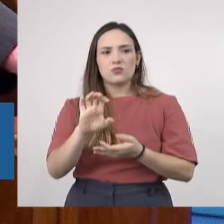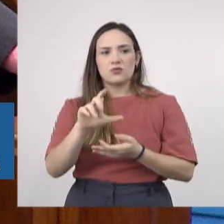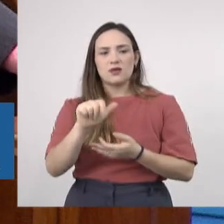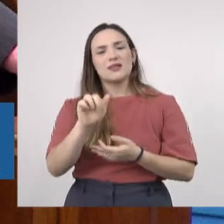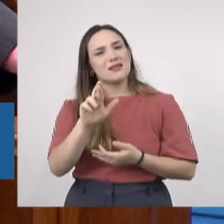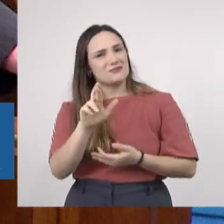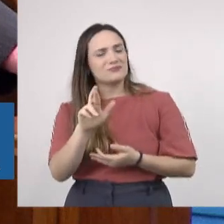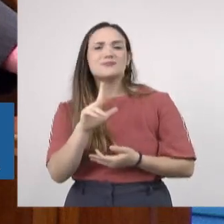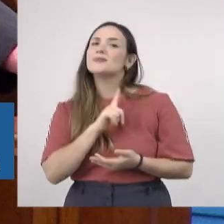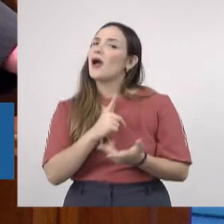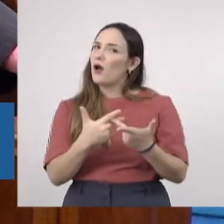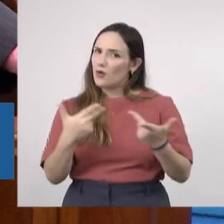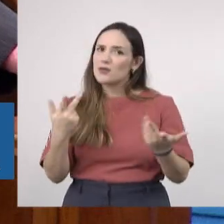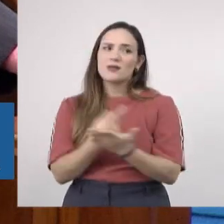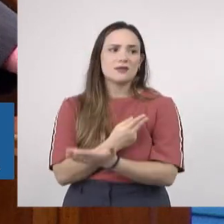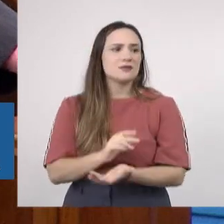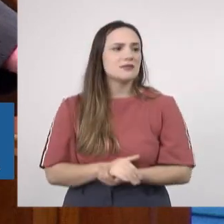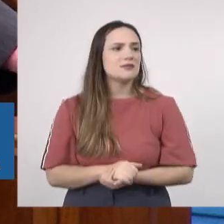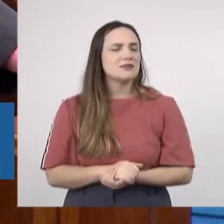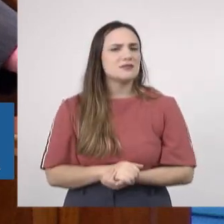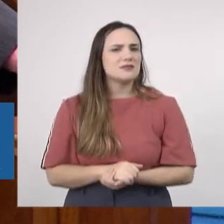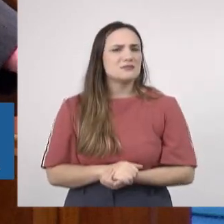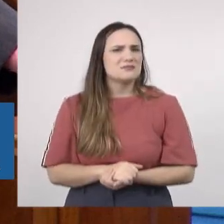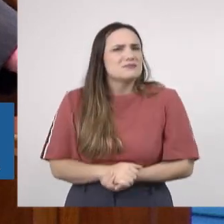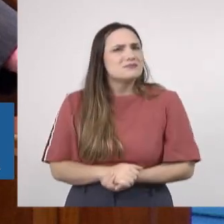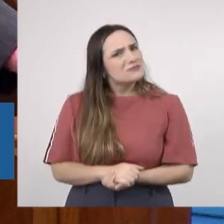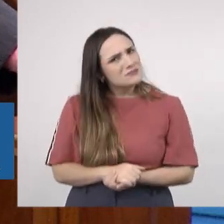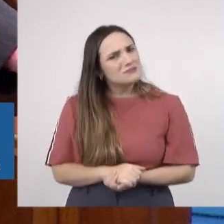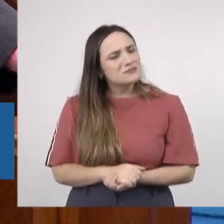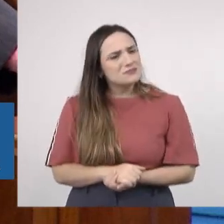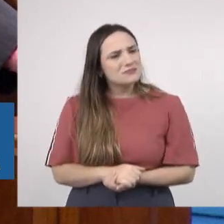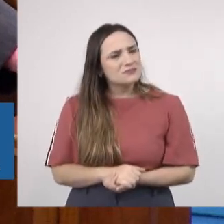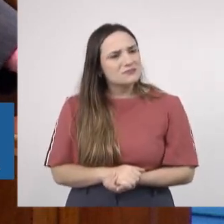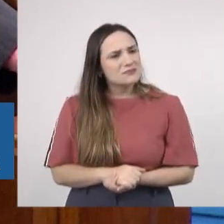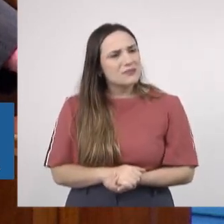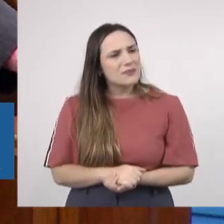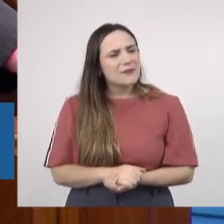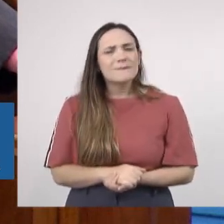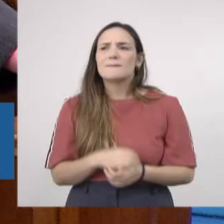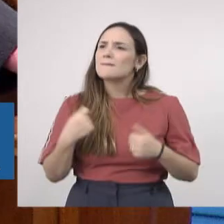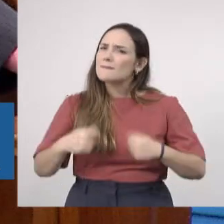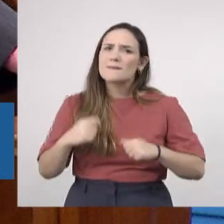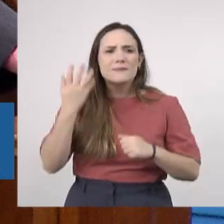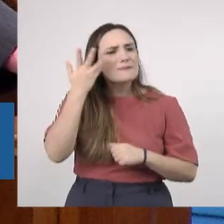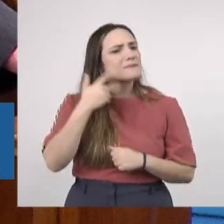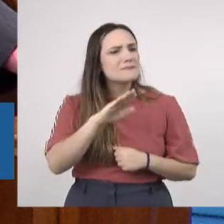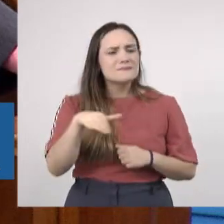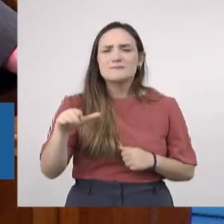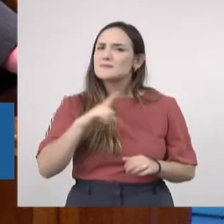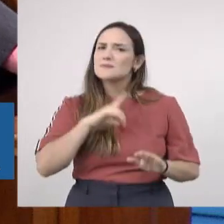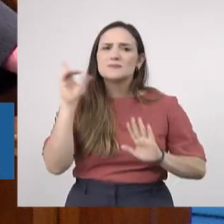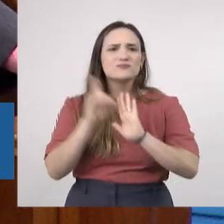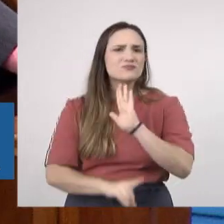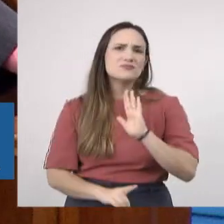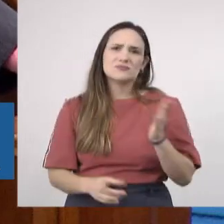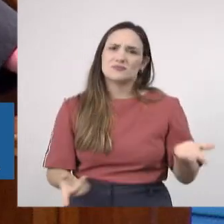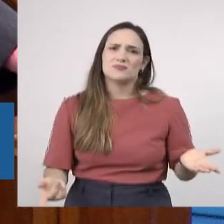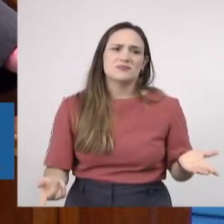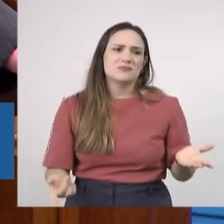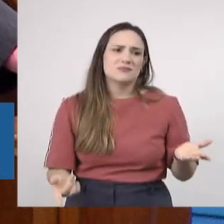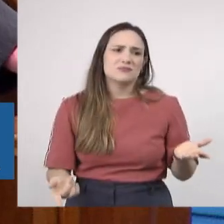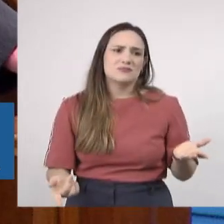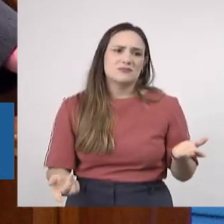acontecendo de errado. Cadê essas demandas que deveriam ser portas abertas para a criança ela ter acesso aos seus direitos, independente